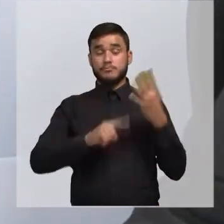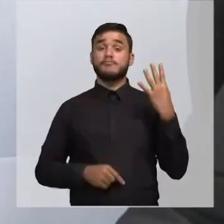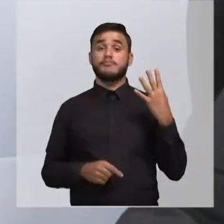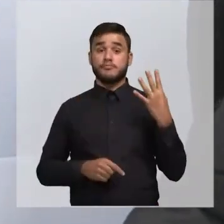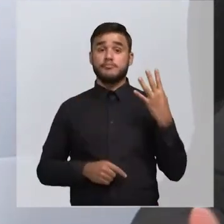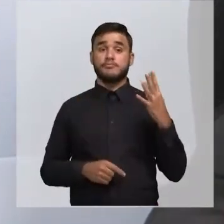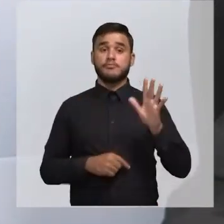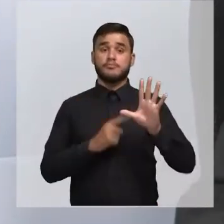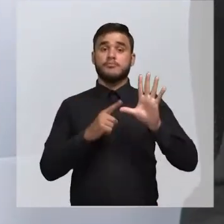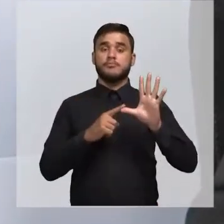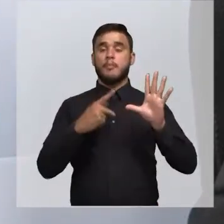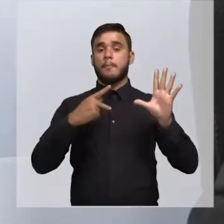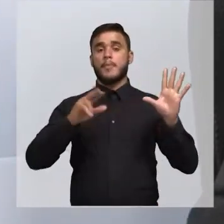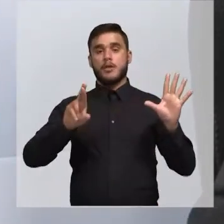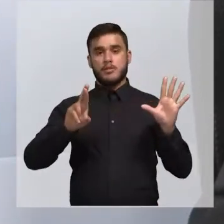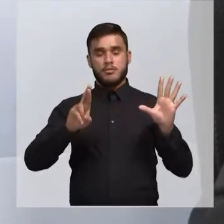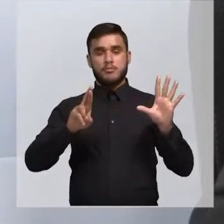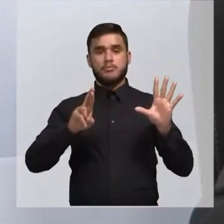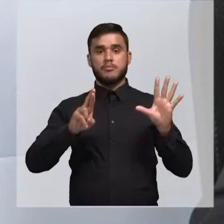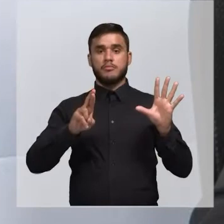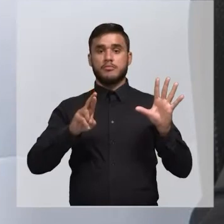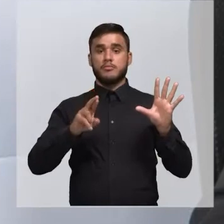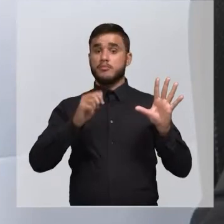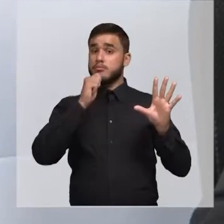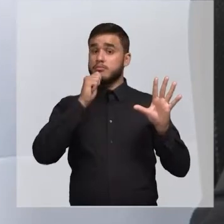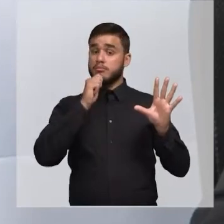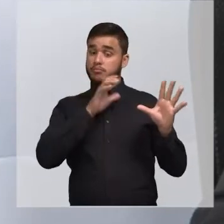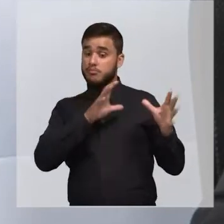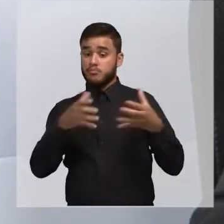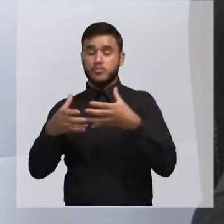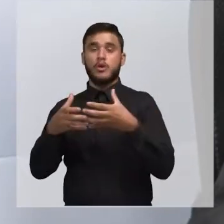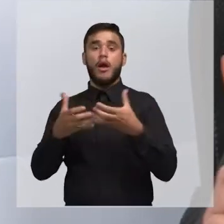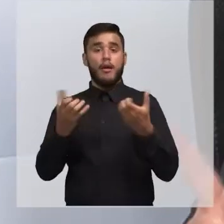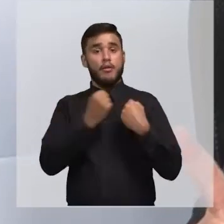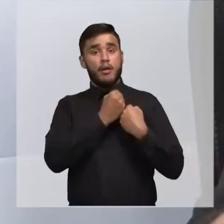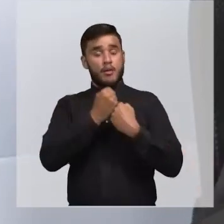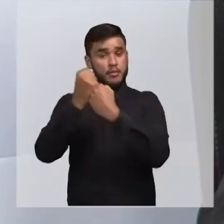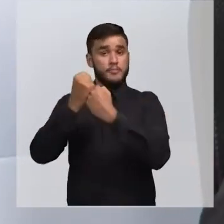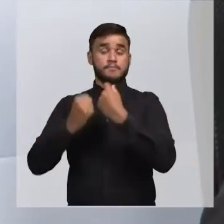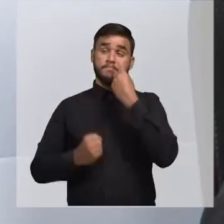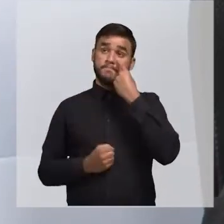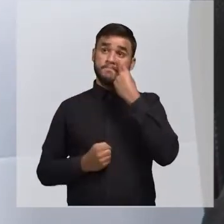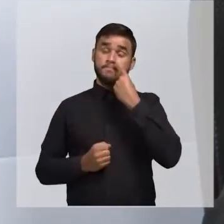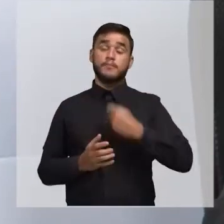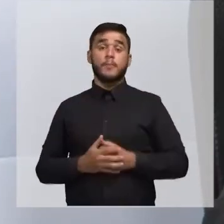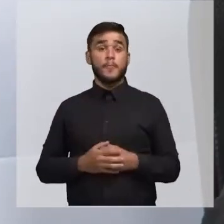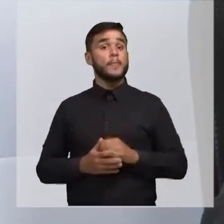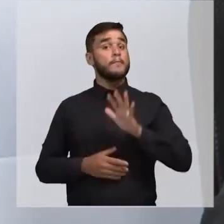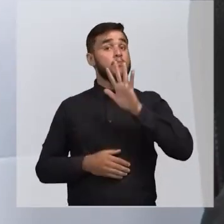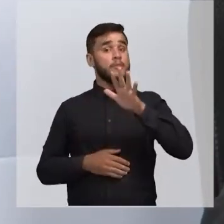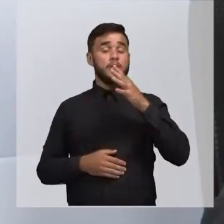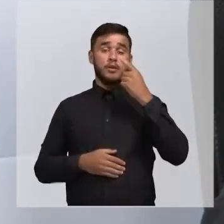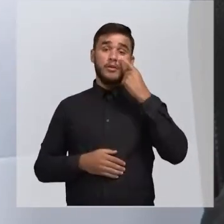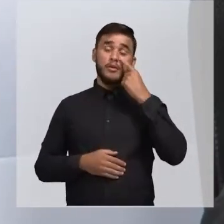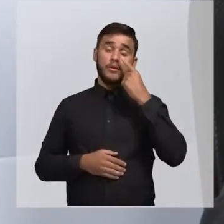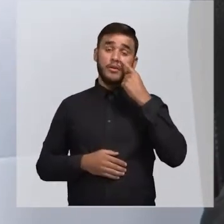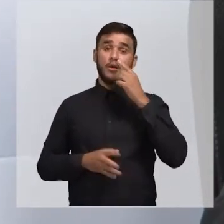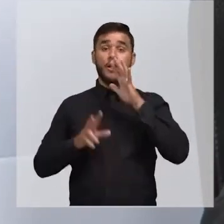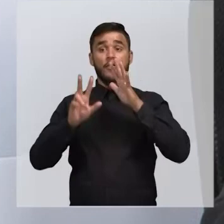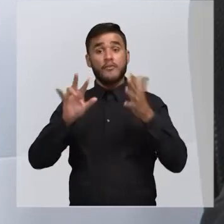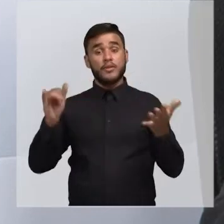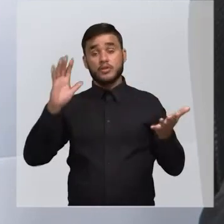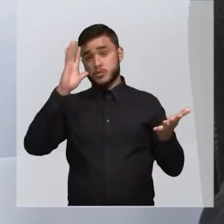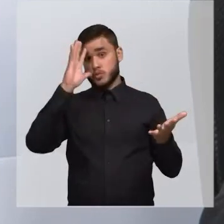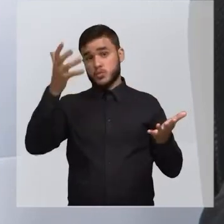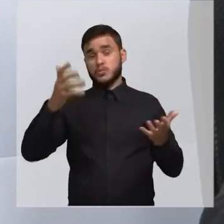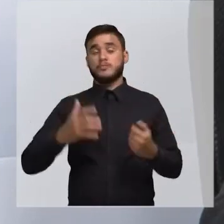quem? PR. Que não fechou com o Bolsonaro. Fechou com o Bolsonaro. Só que há um detalhe. Eles já